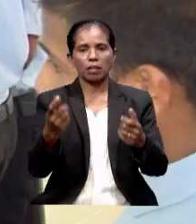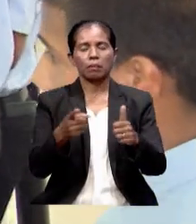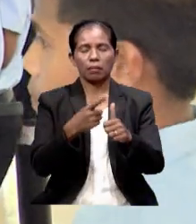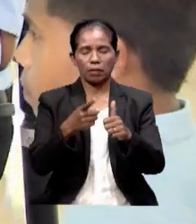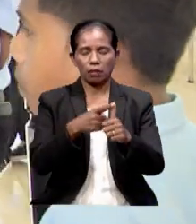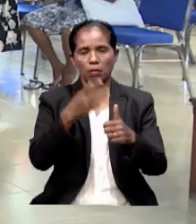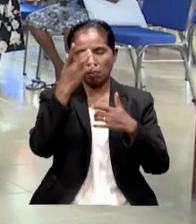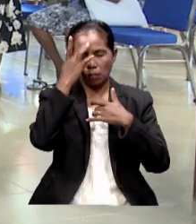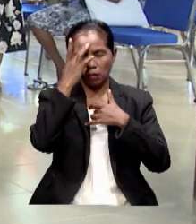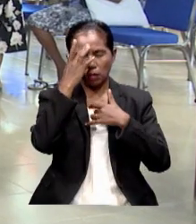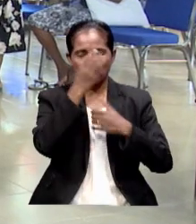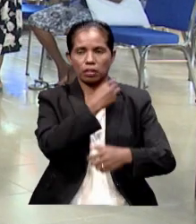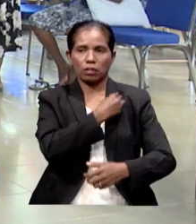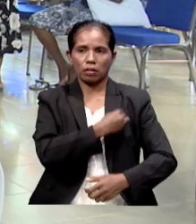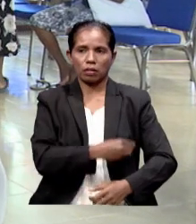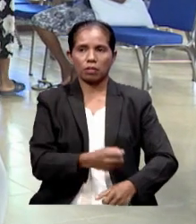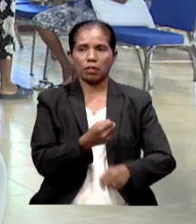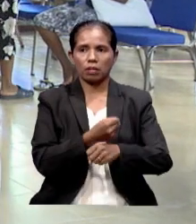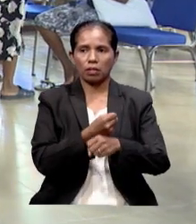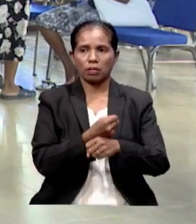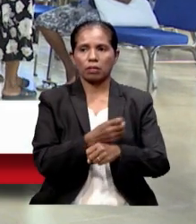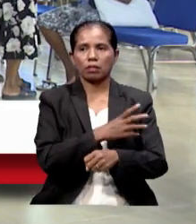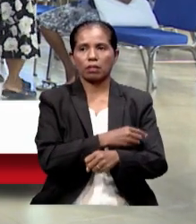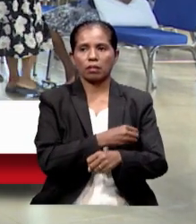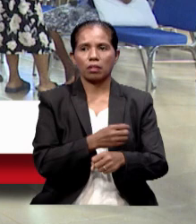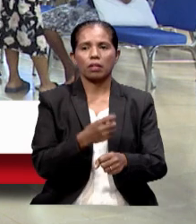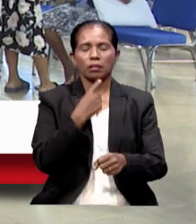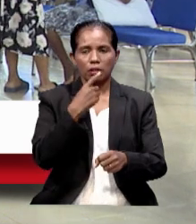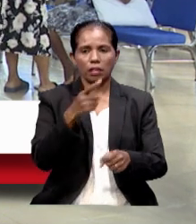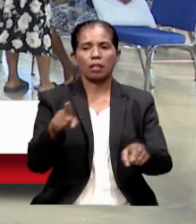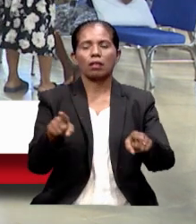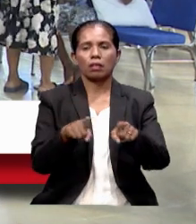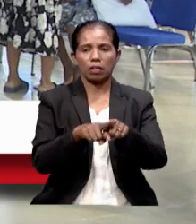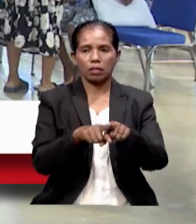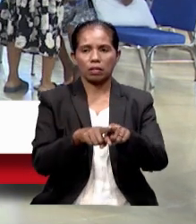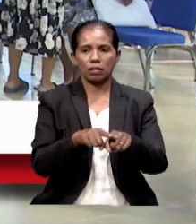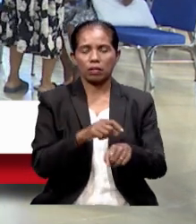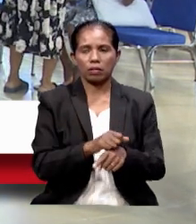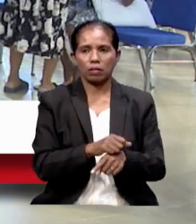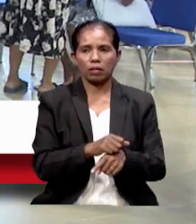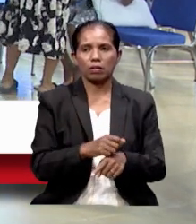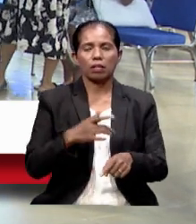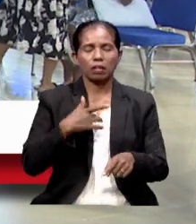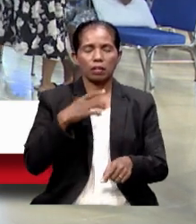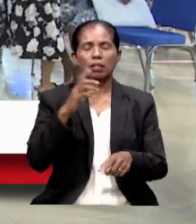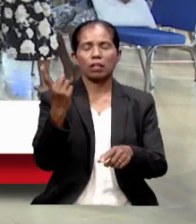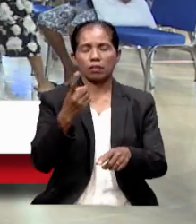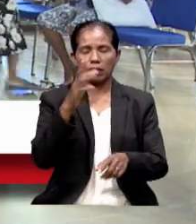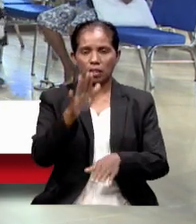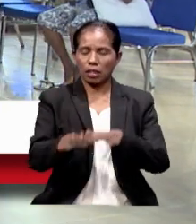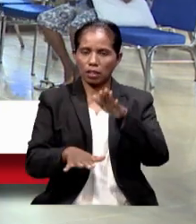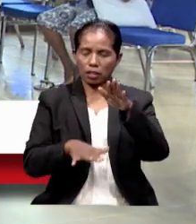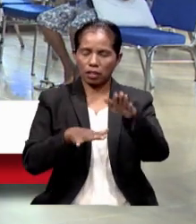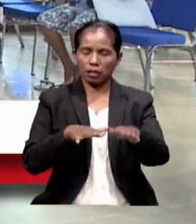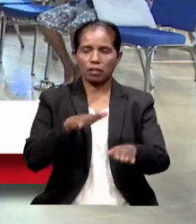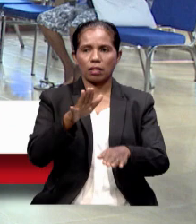stroke. Stroke de segundo né stroke a tudo é em catecnia stroke ela me be nia sempre lá ela